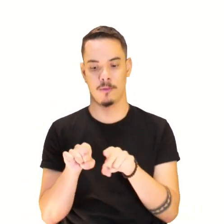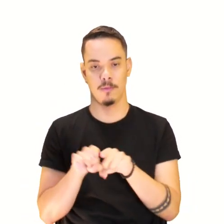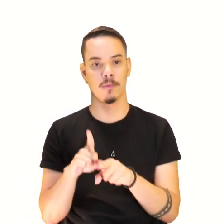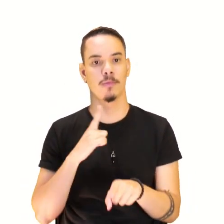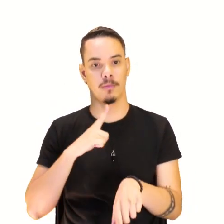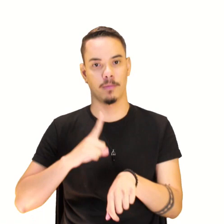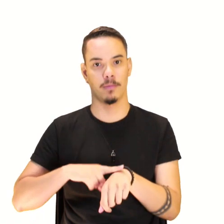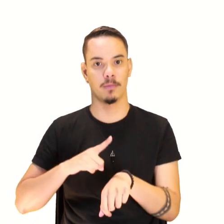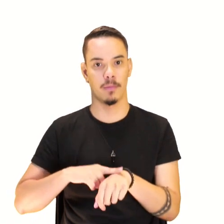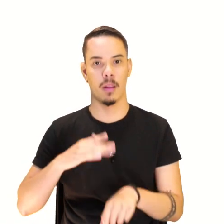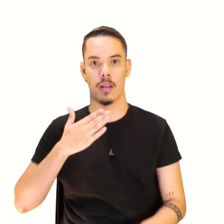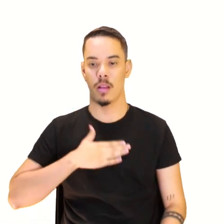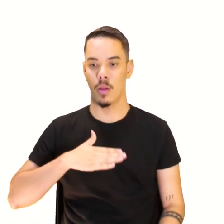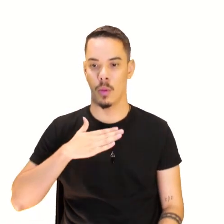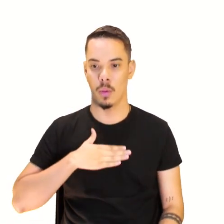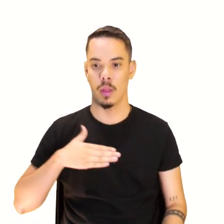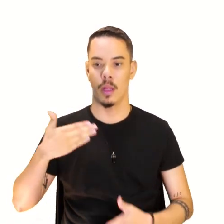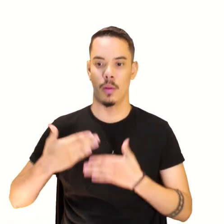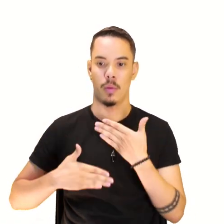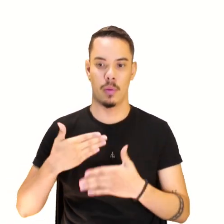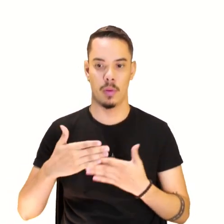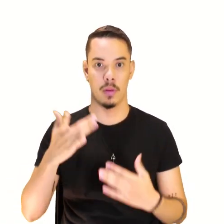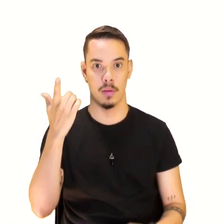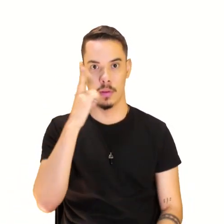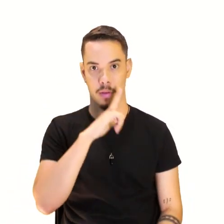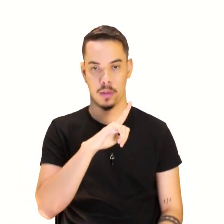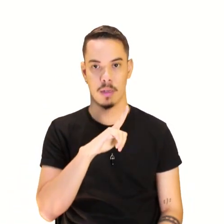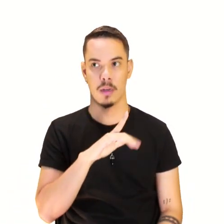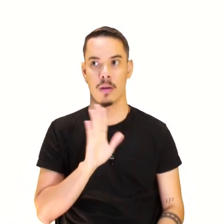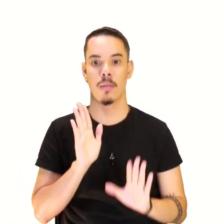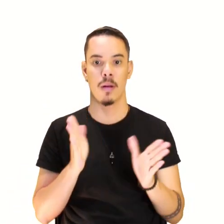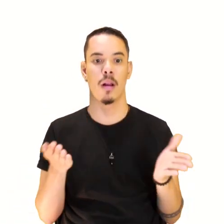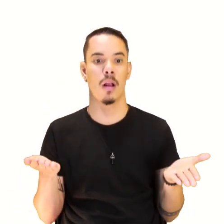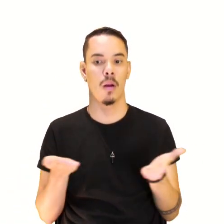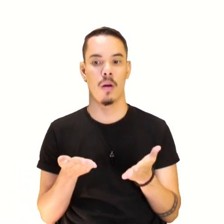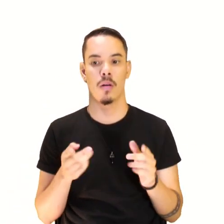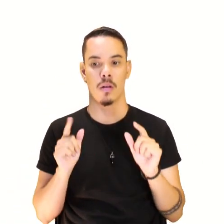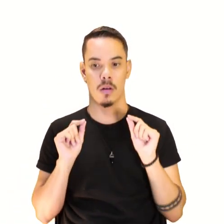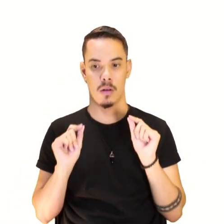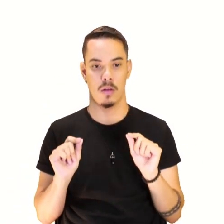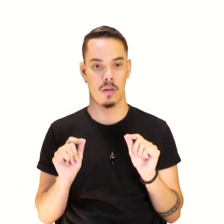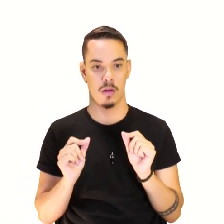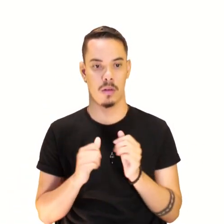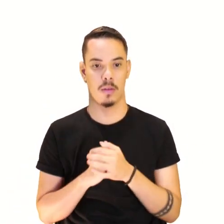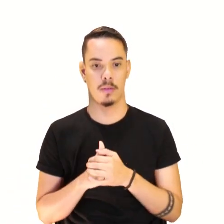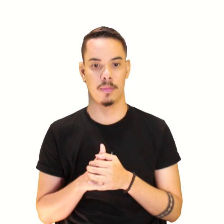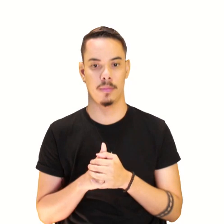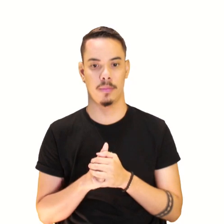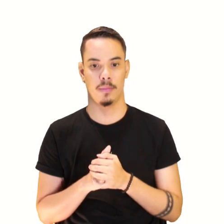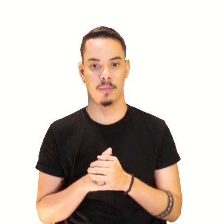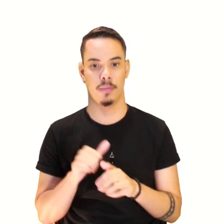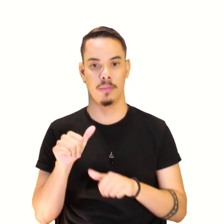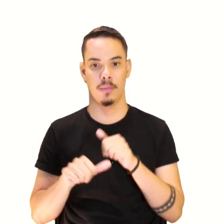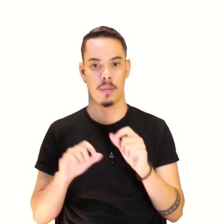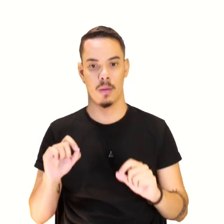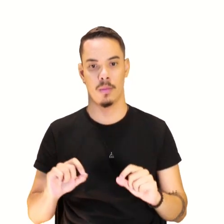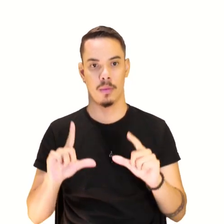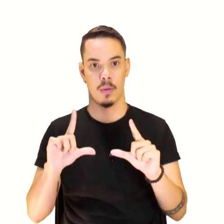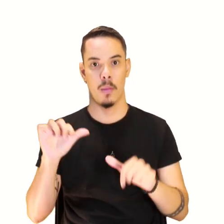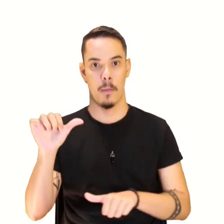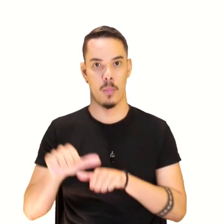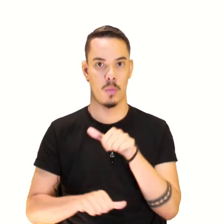mais tranquilo vou ficar mais suave então agora o que é inverso a gente tem que inverter a fração o que